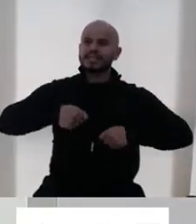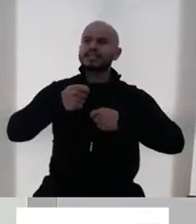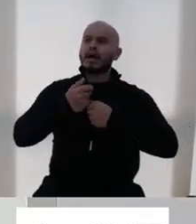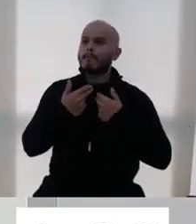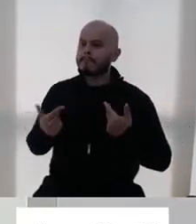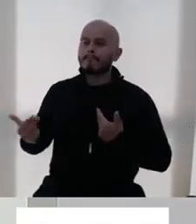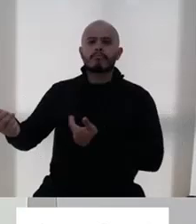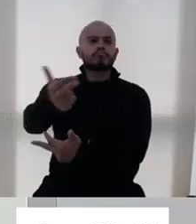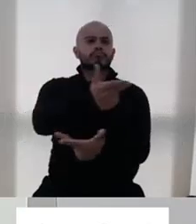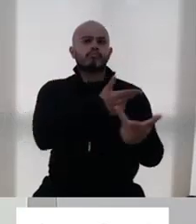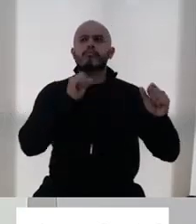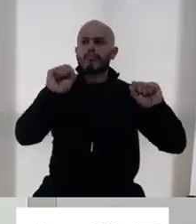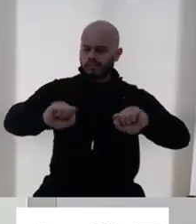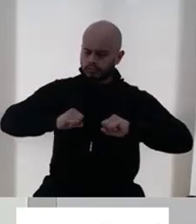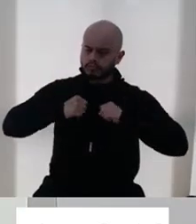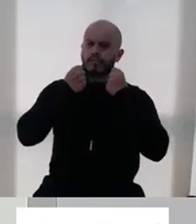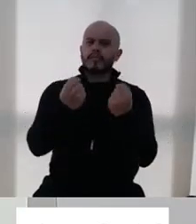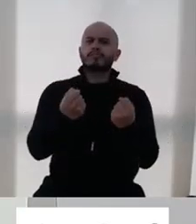pouco nós fomos